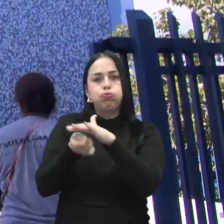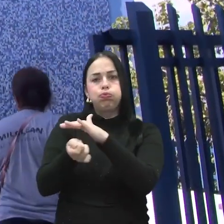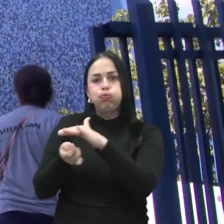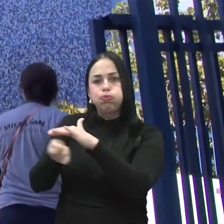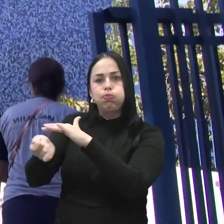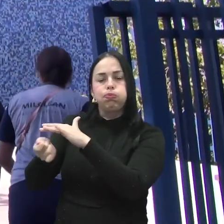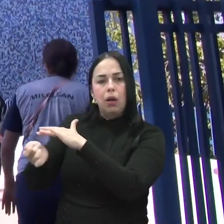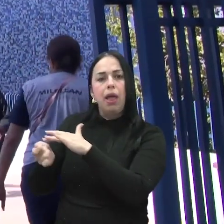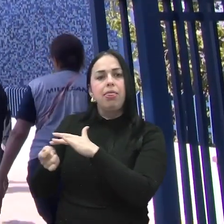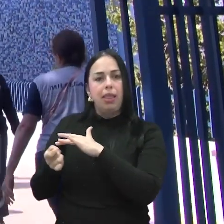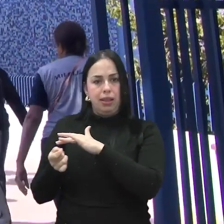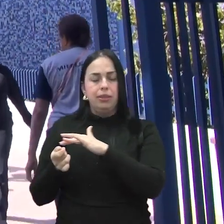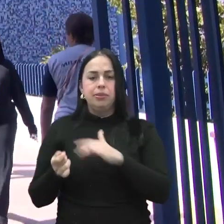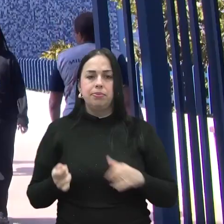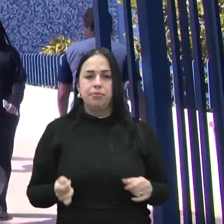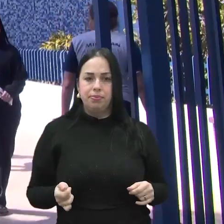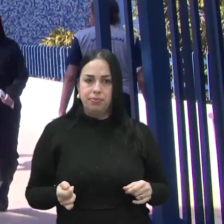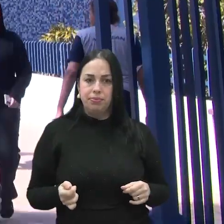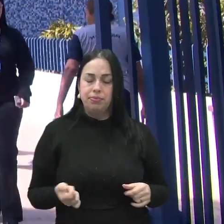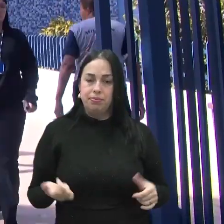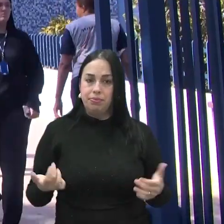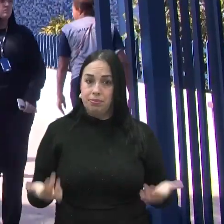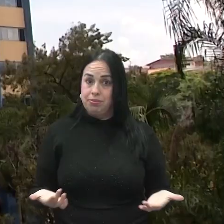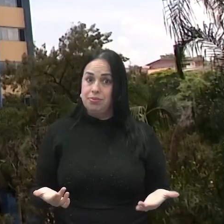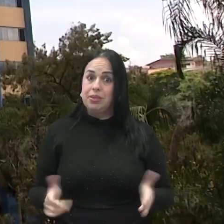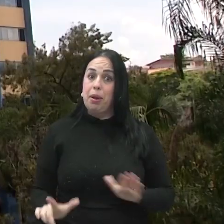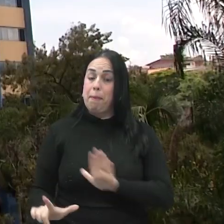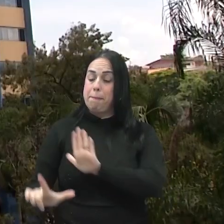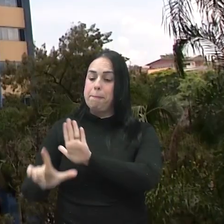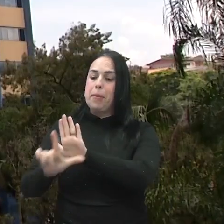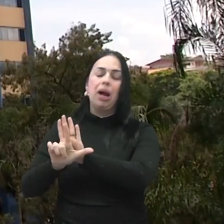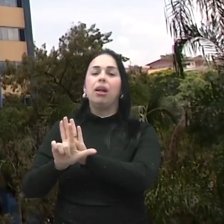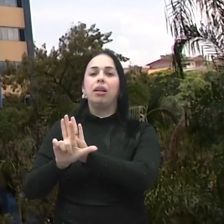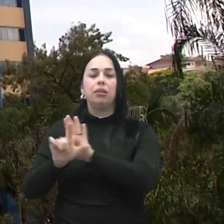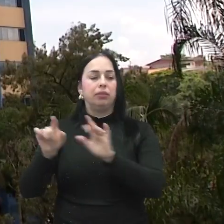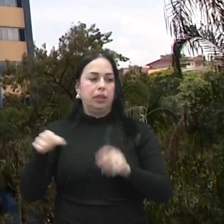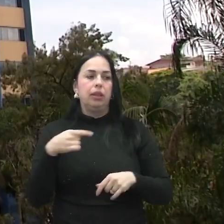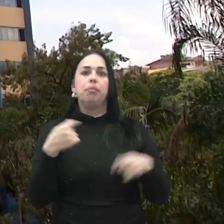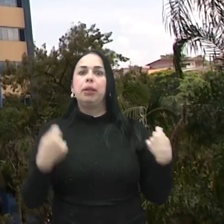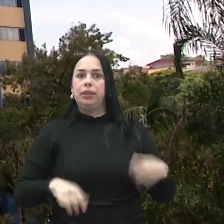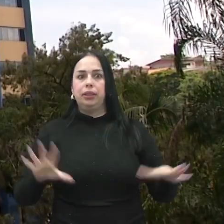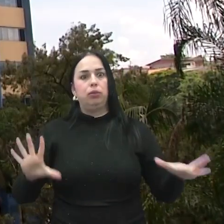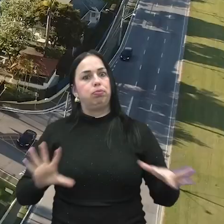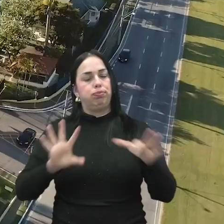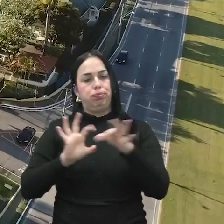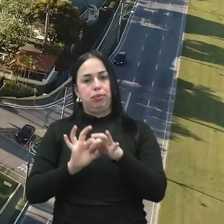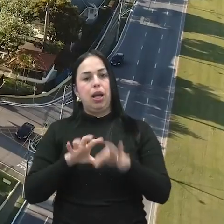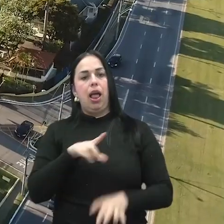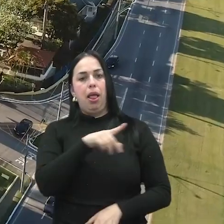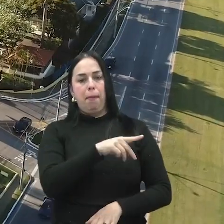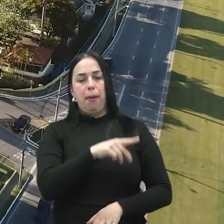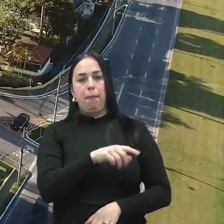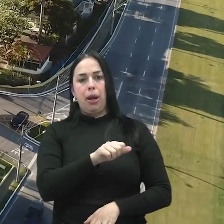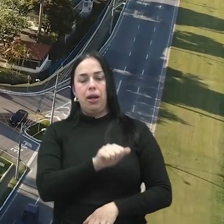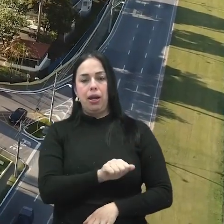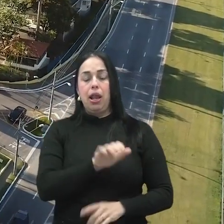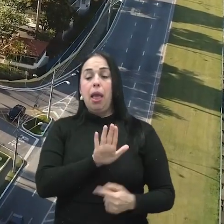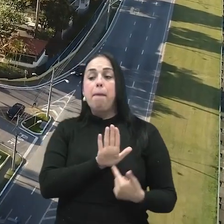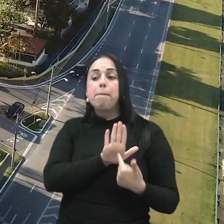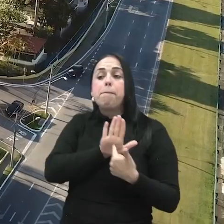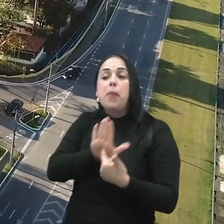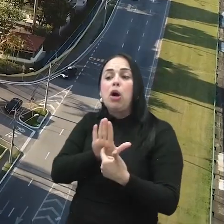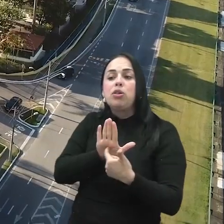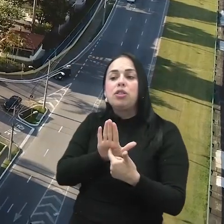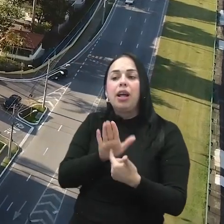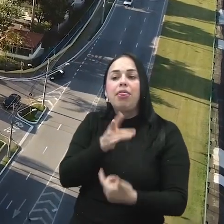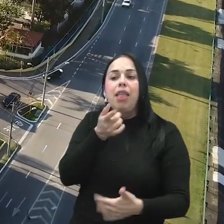as políticas e serviços públicos. Uma lei depende da outra. O PPA